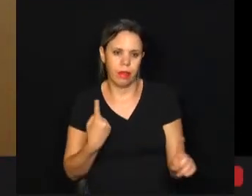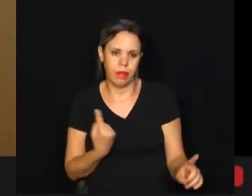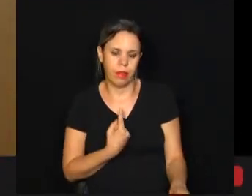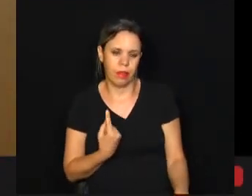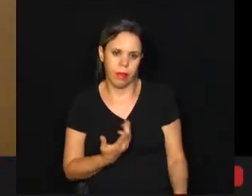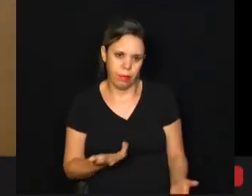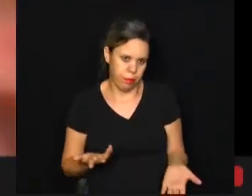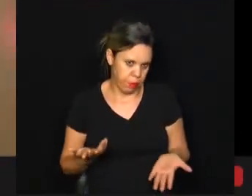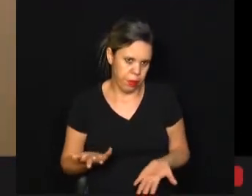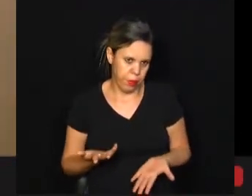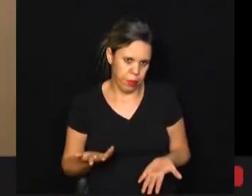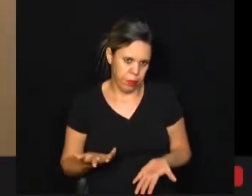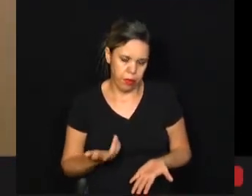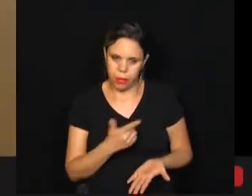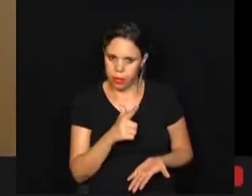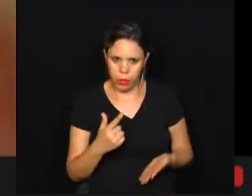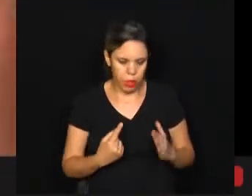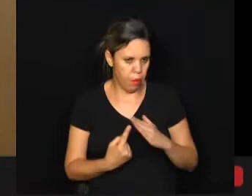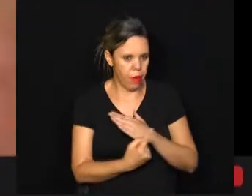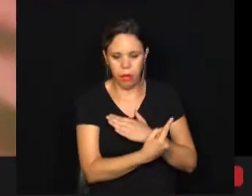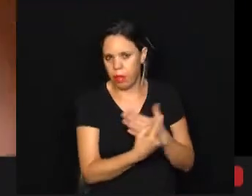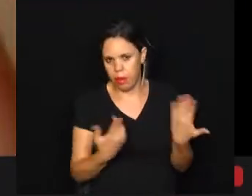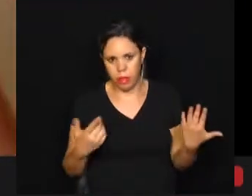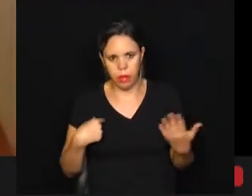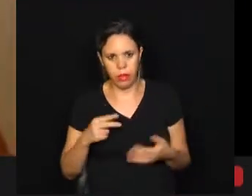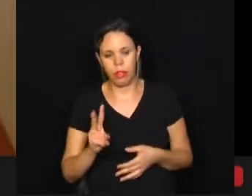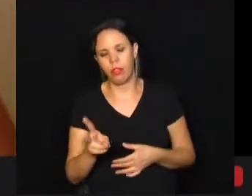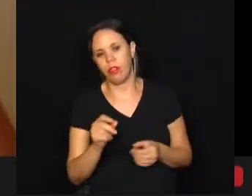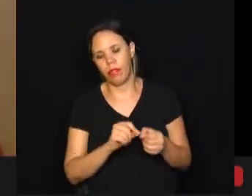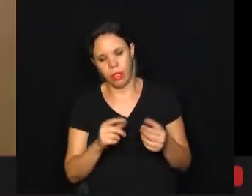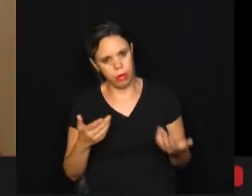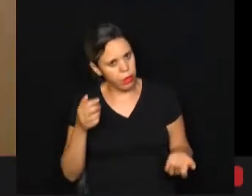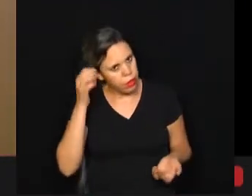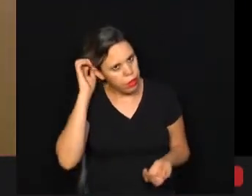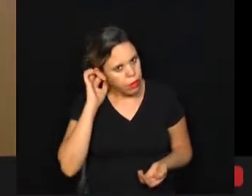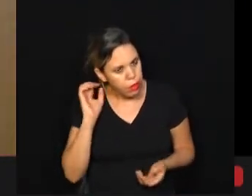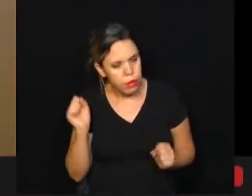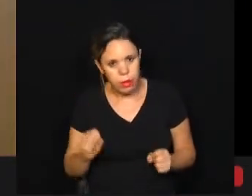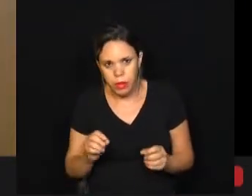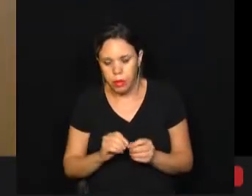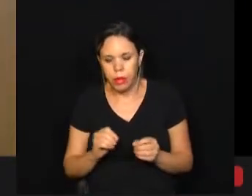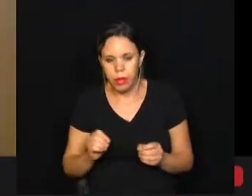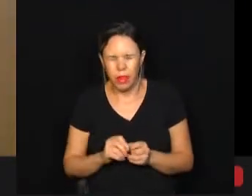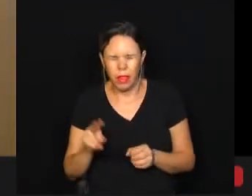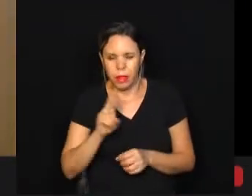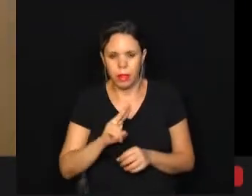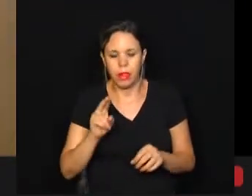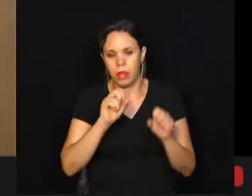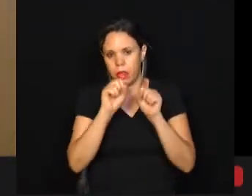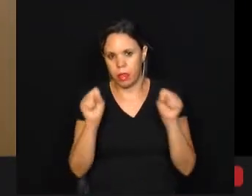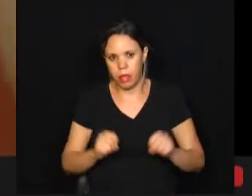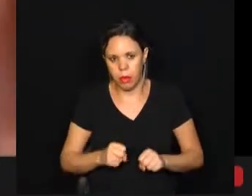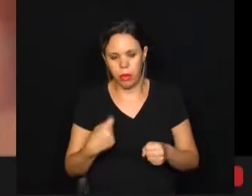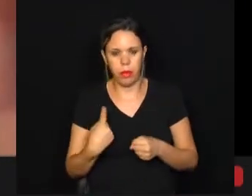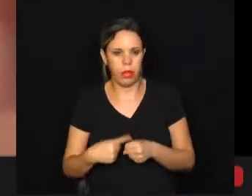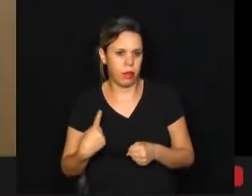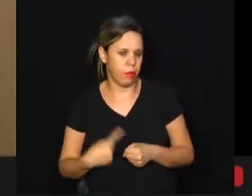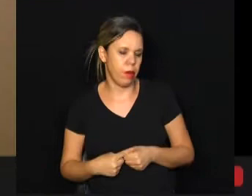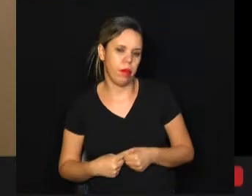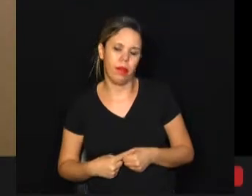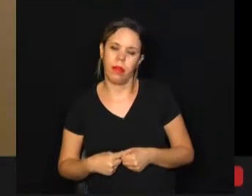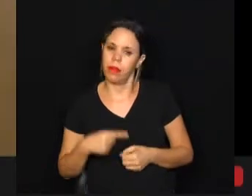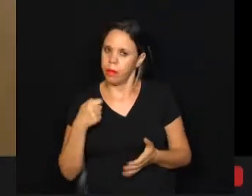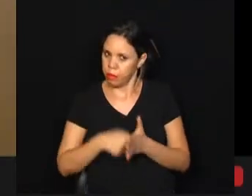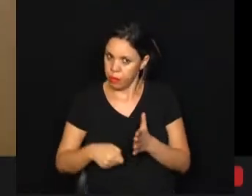né? Então, quando ela não estiver mais isolada, a gente vai continuar fazendo isso e podendo fazer isso através do sistema municipal. Há uma